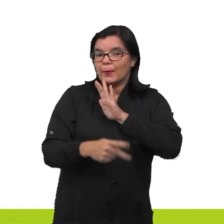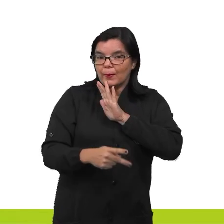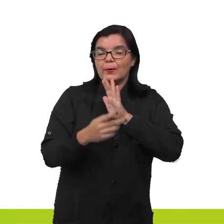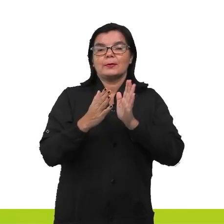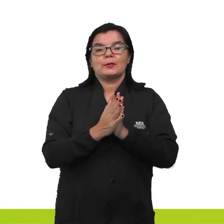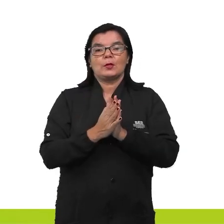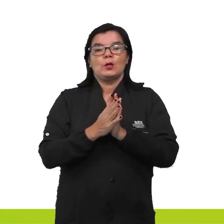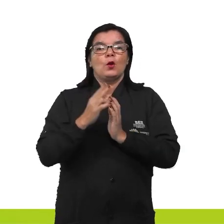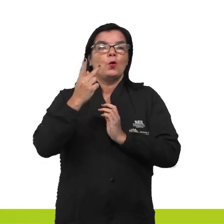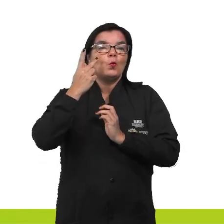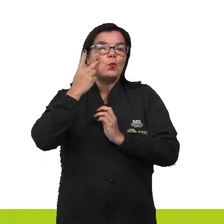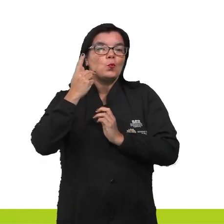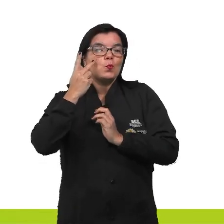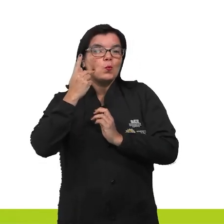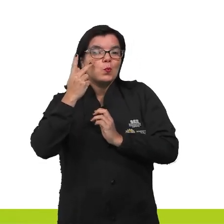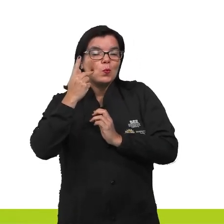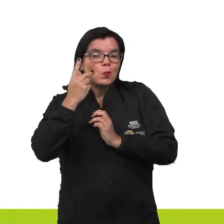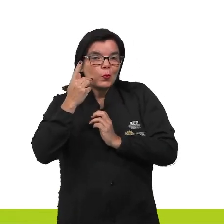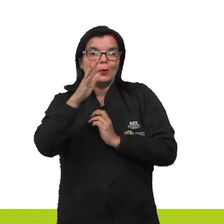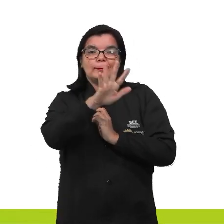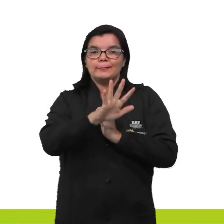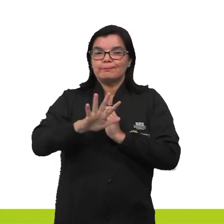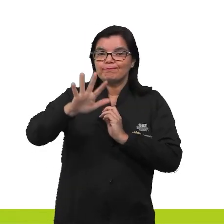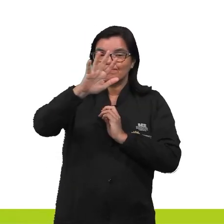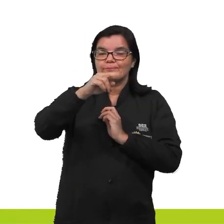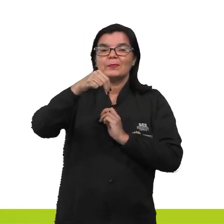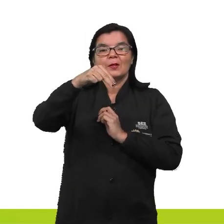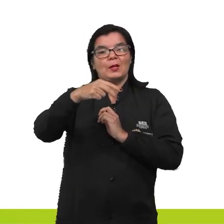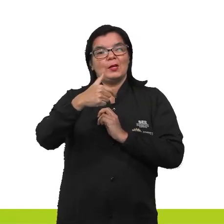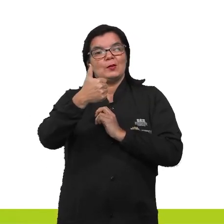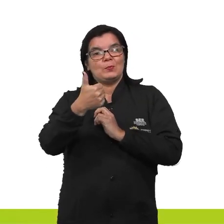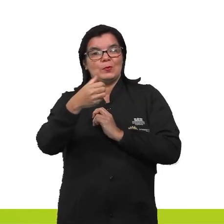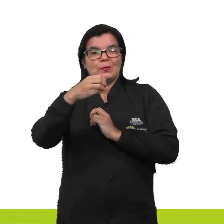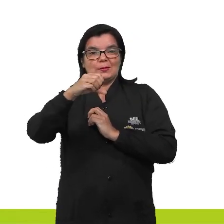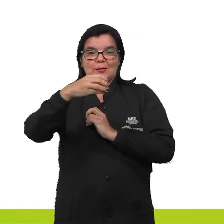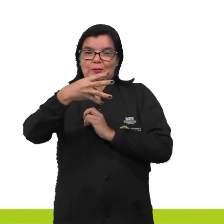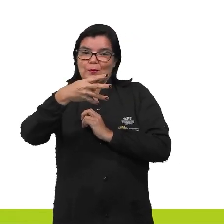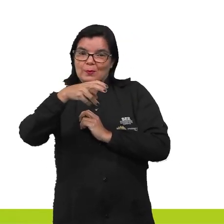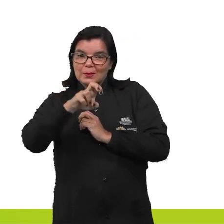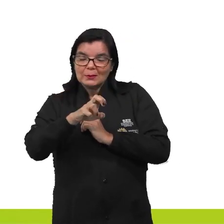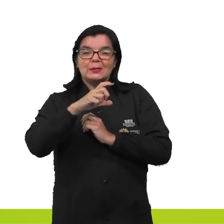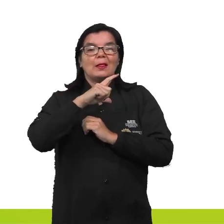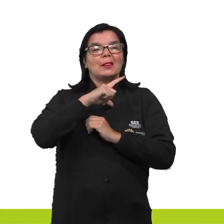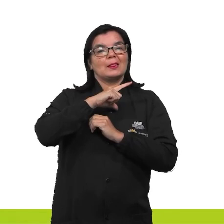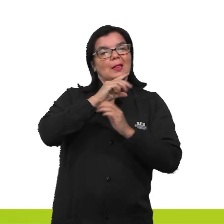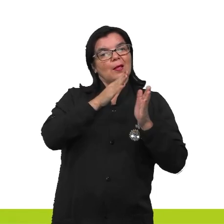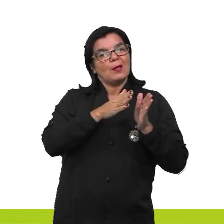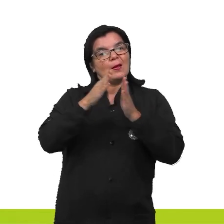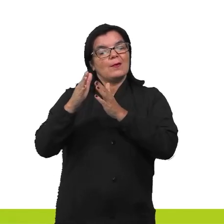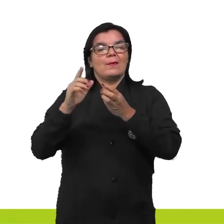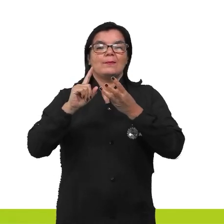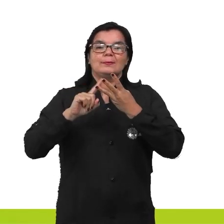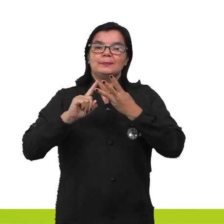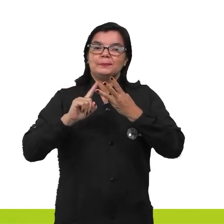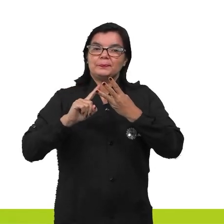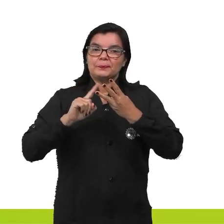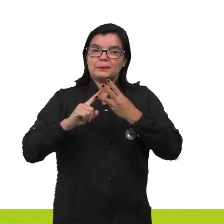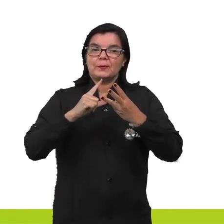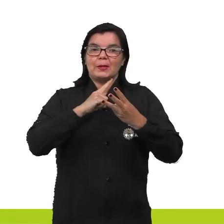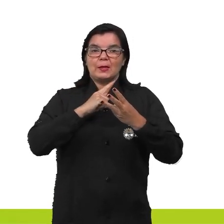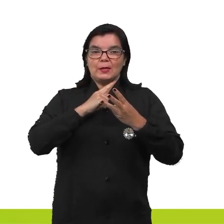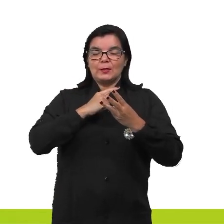regionalismos nordestinos, e aí na geração de 45 nós também temos uma fase de reflexão, um